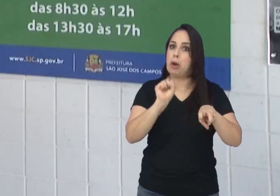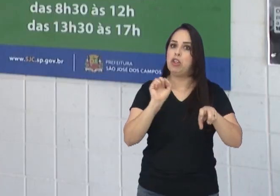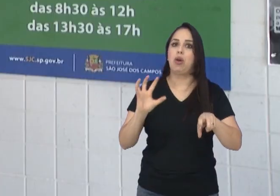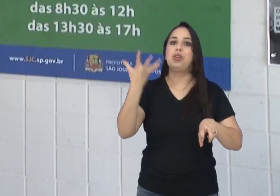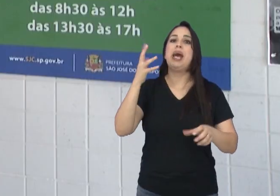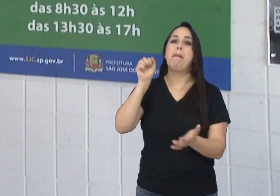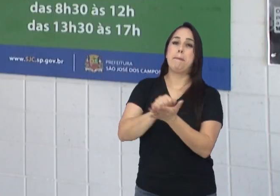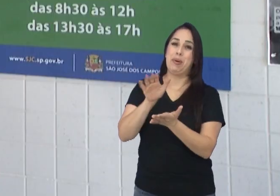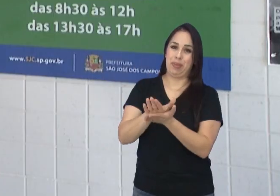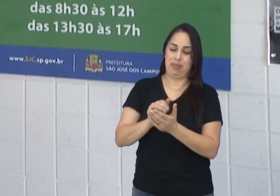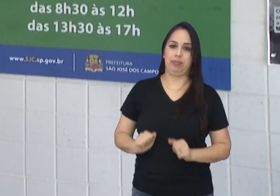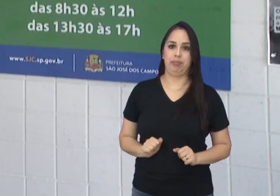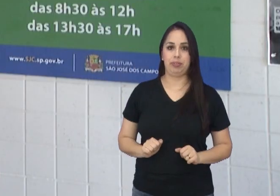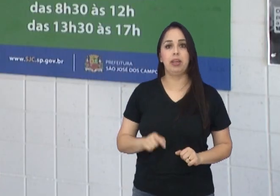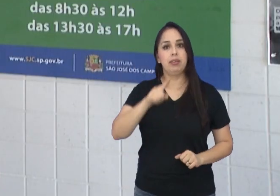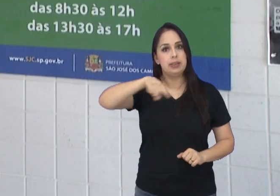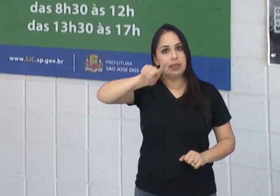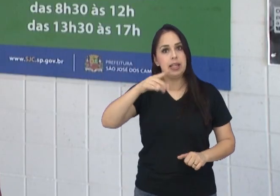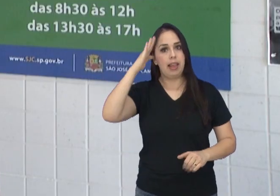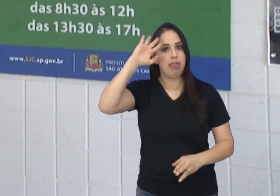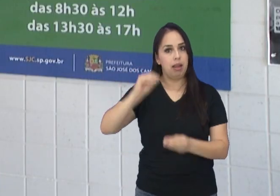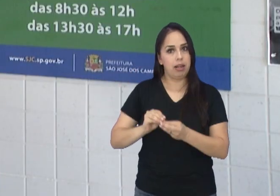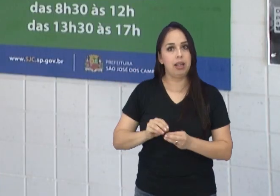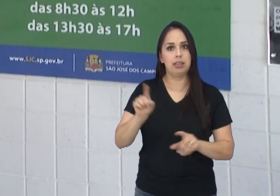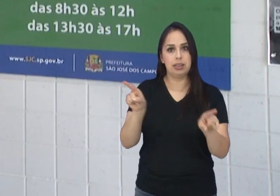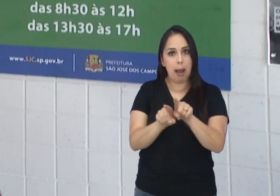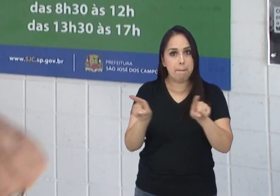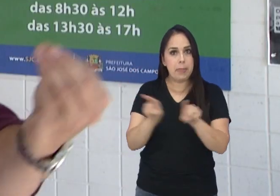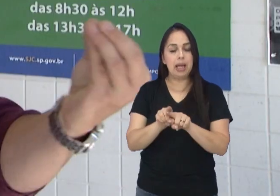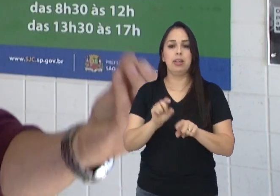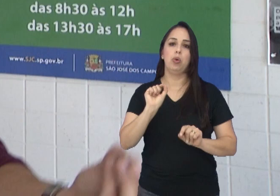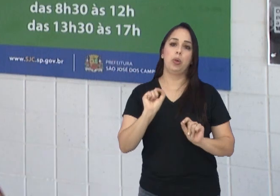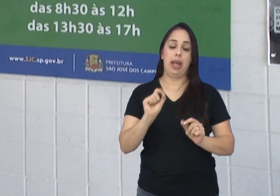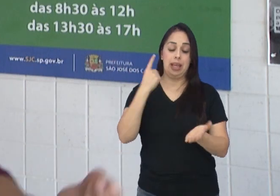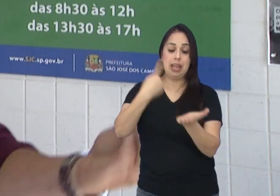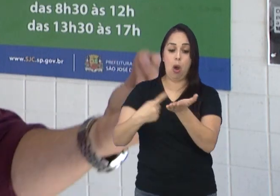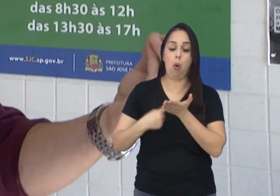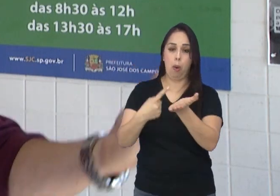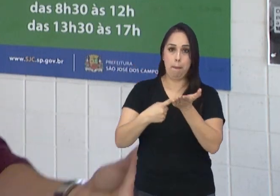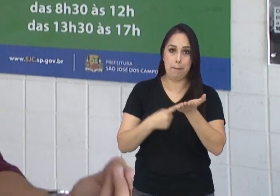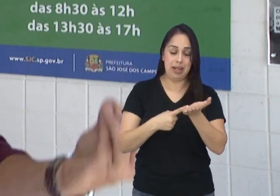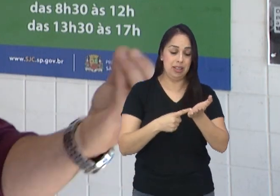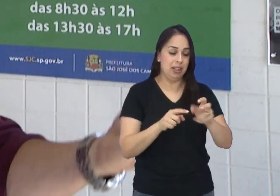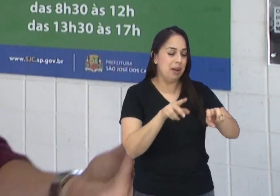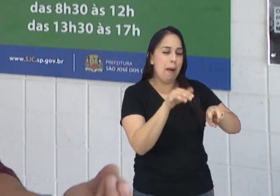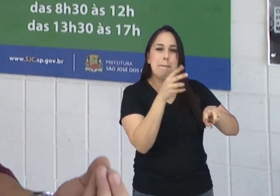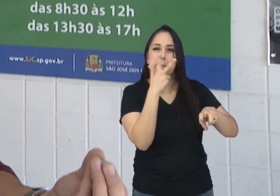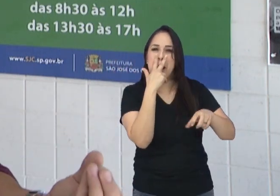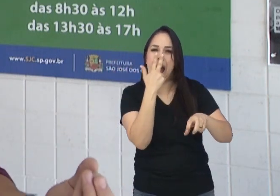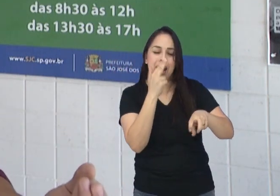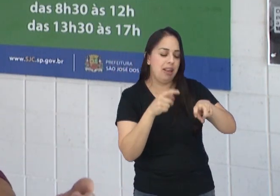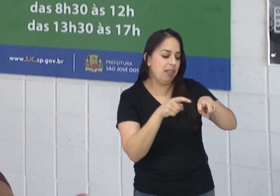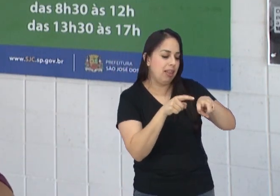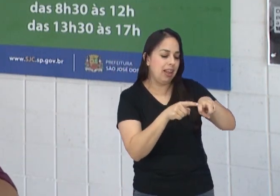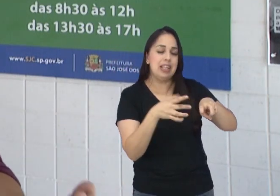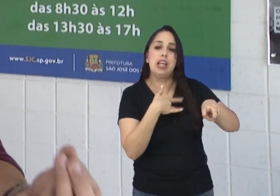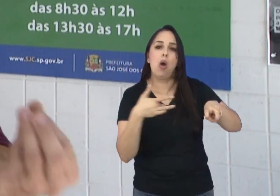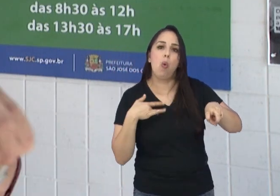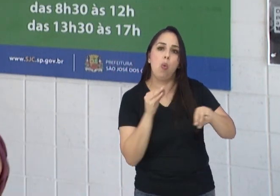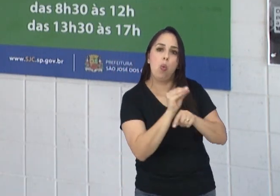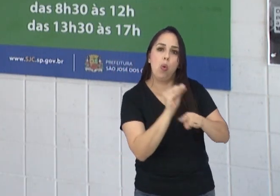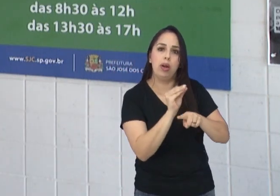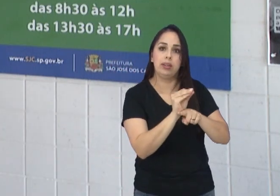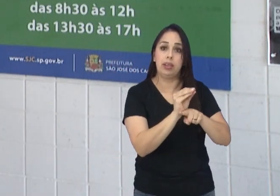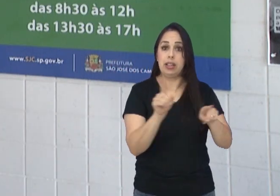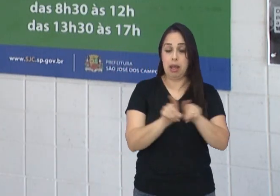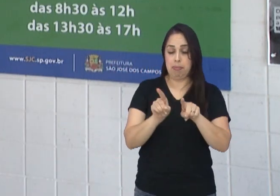É importante que o produtor entenda também que esse compromisso, antes de tudo, com o animal, com a saúde do animal, ele se